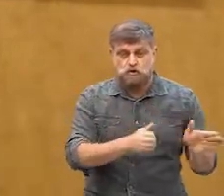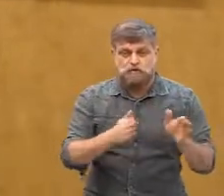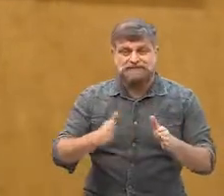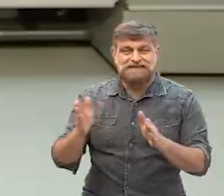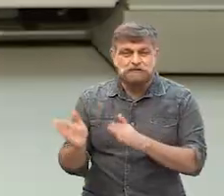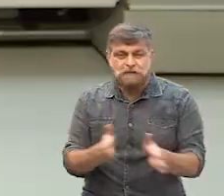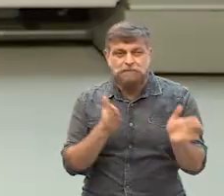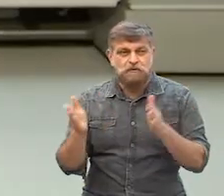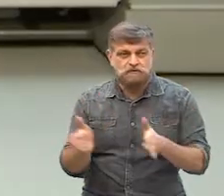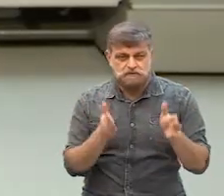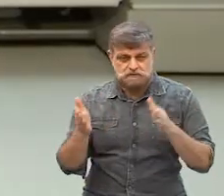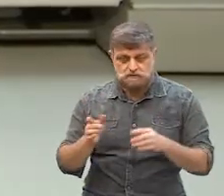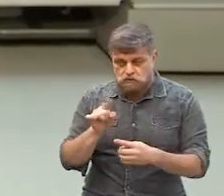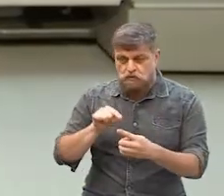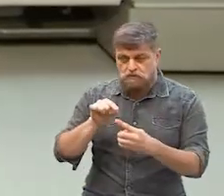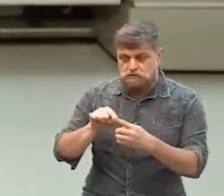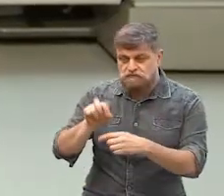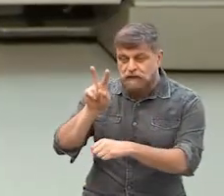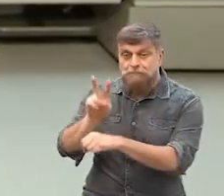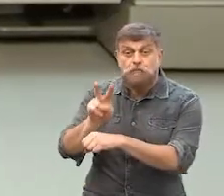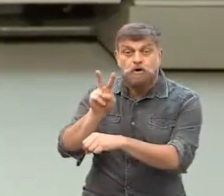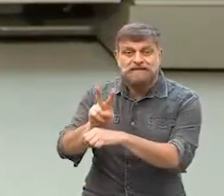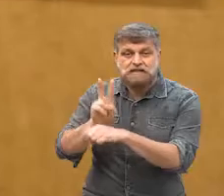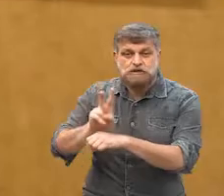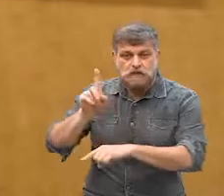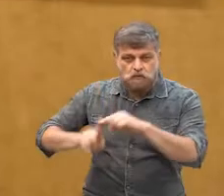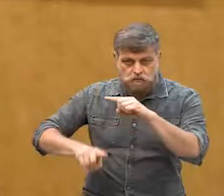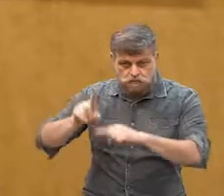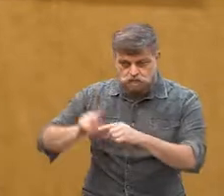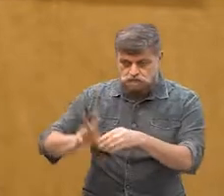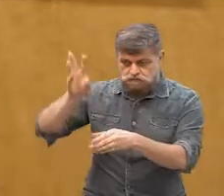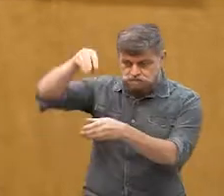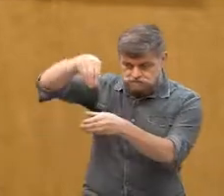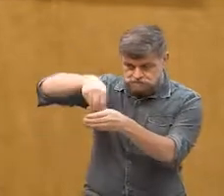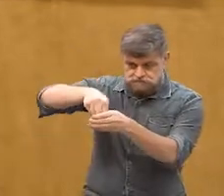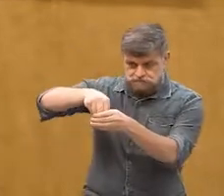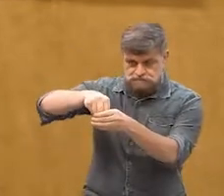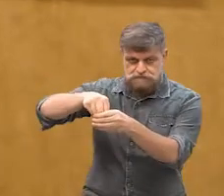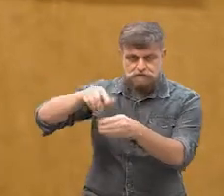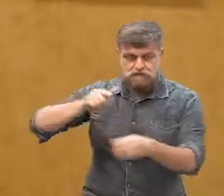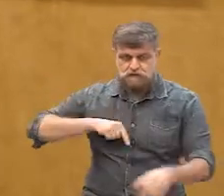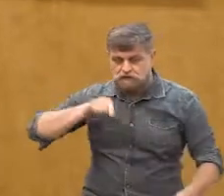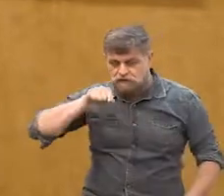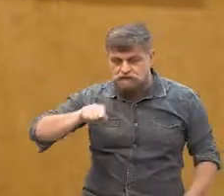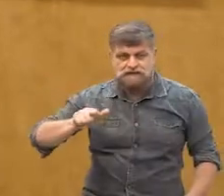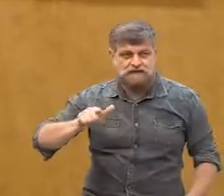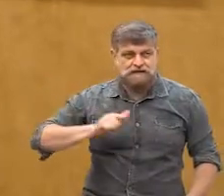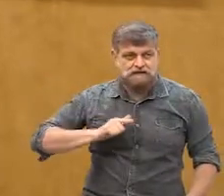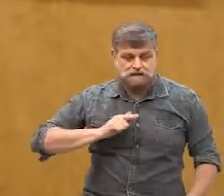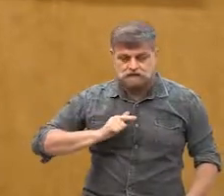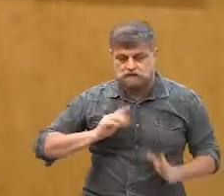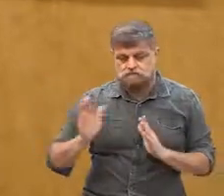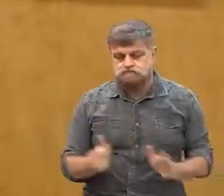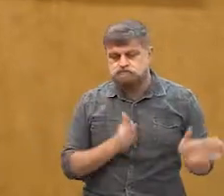embalagem é proteger o produto, fazer com que esse produto saia do centro produtivo e chegue na casa